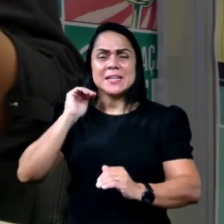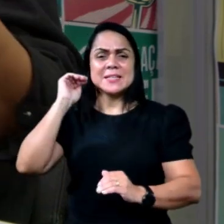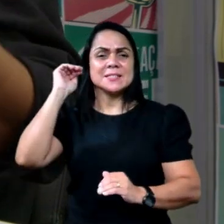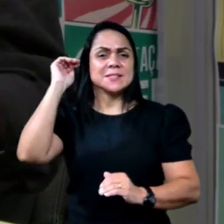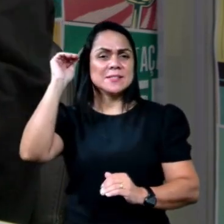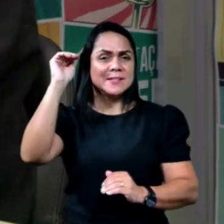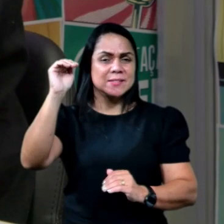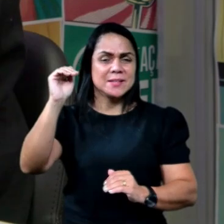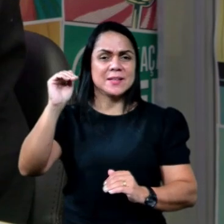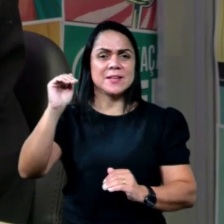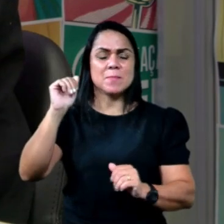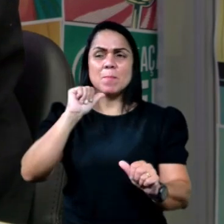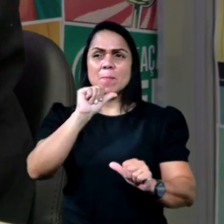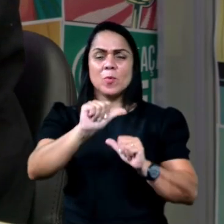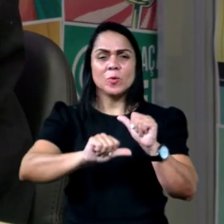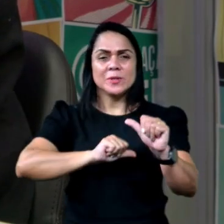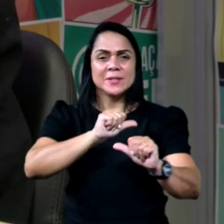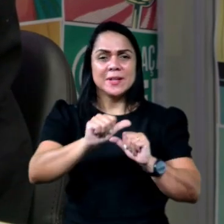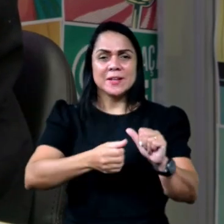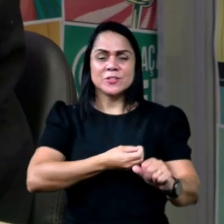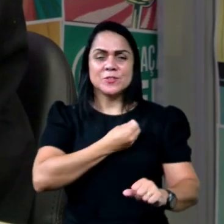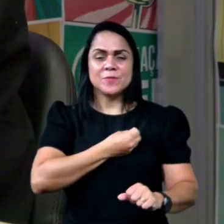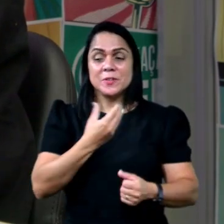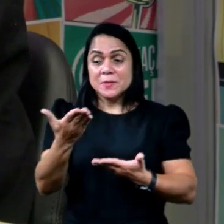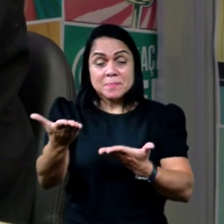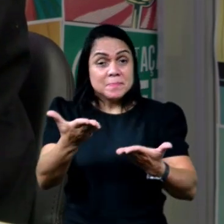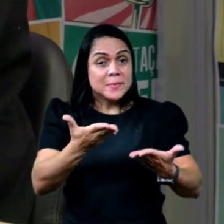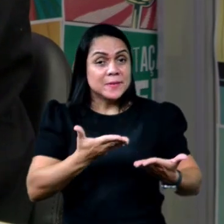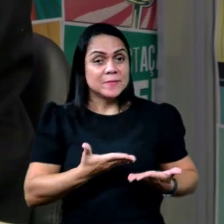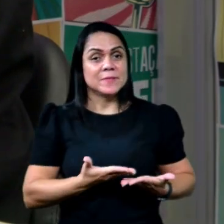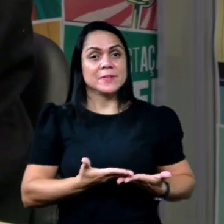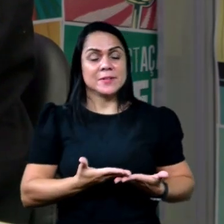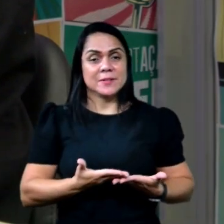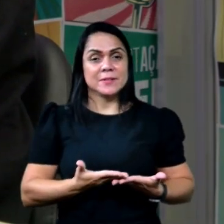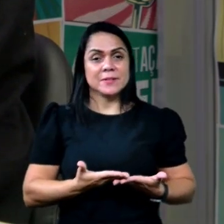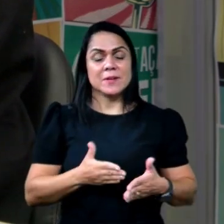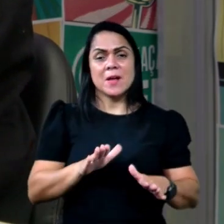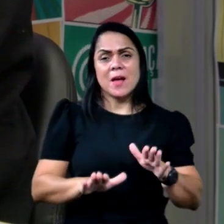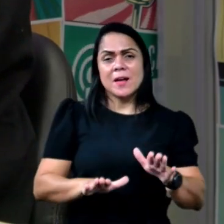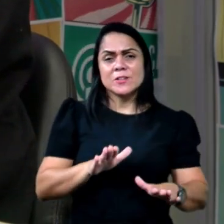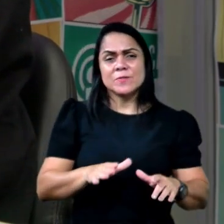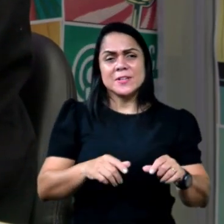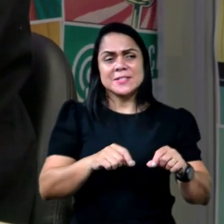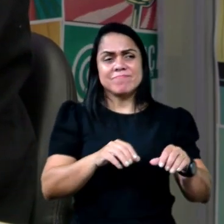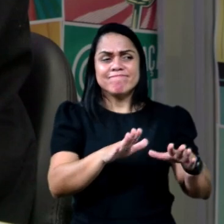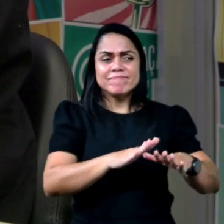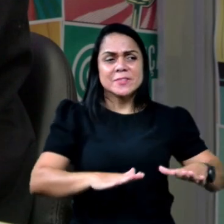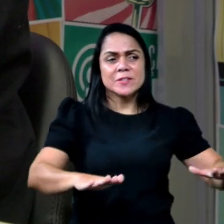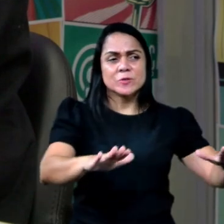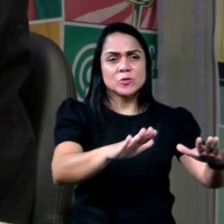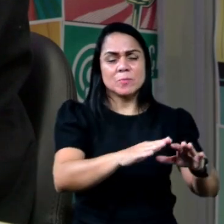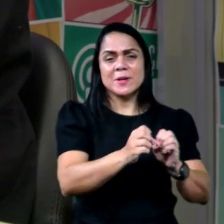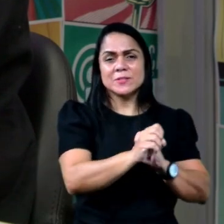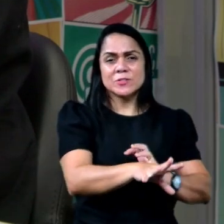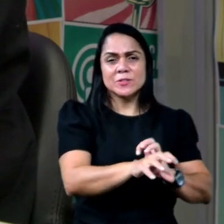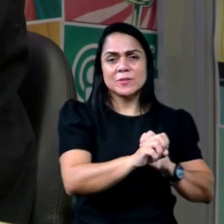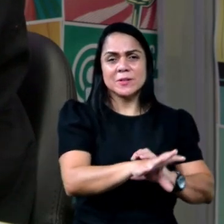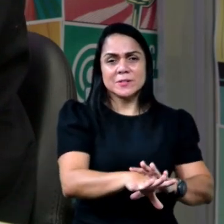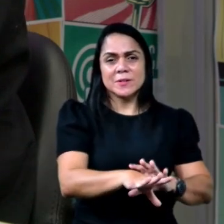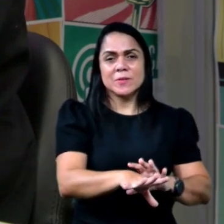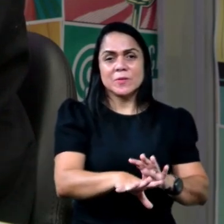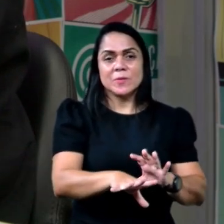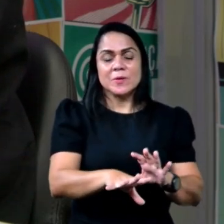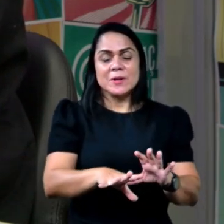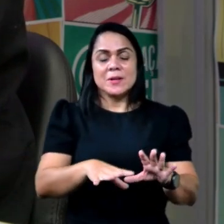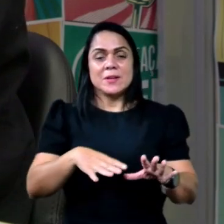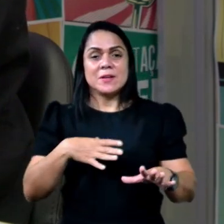onde vai ser uma transformação, seja muito bem-vindo. Às vezes, a gente está num espaço de formação, de educação, onde aquilo é um respiro na minha